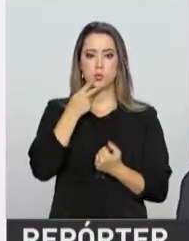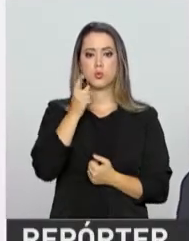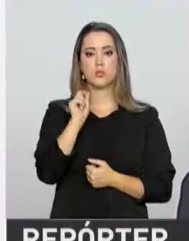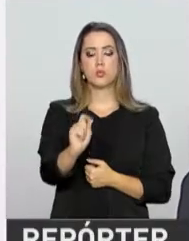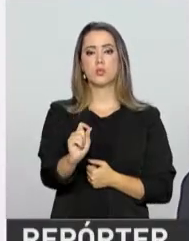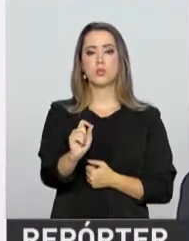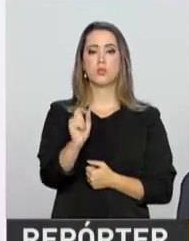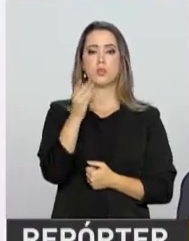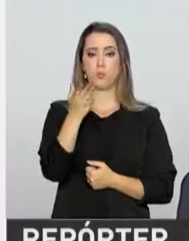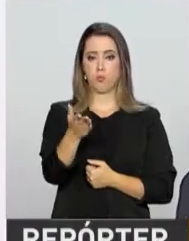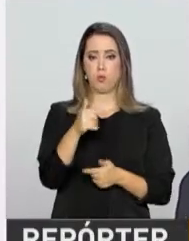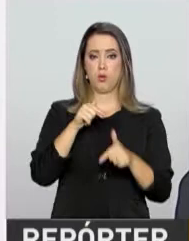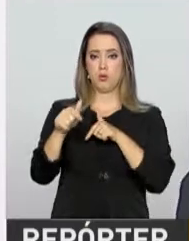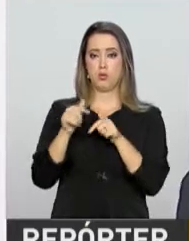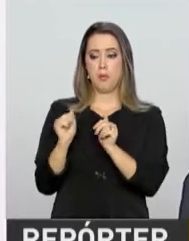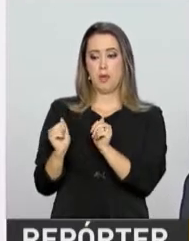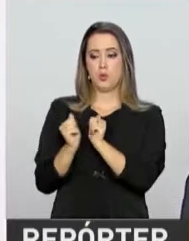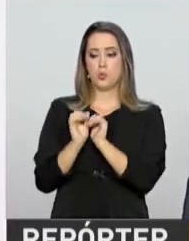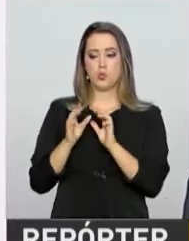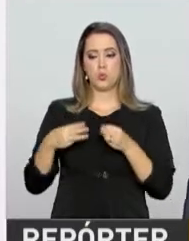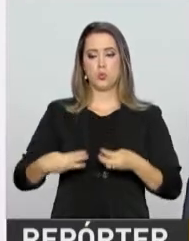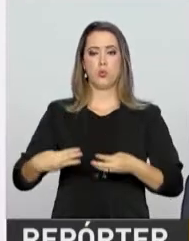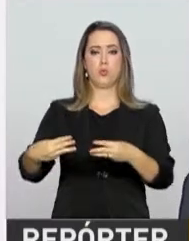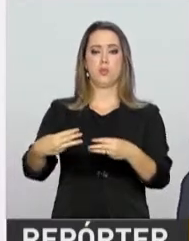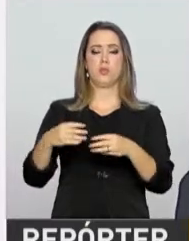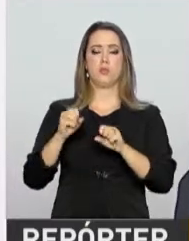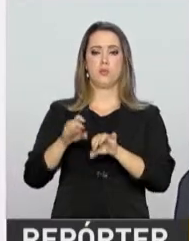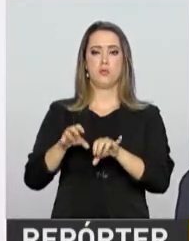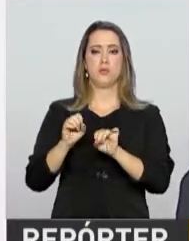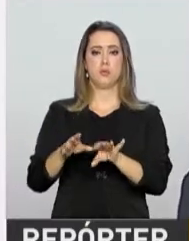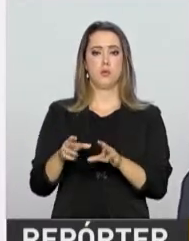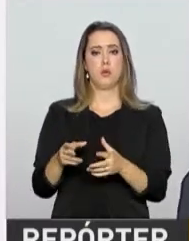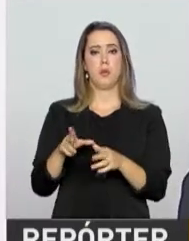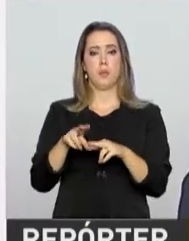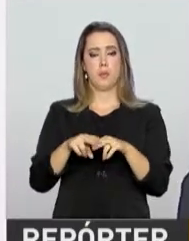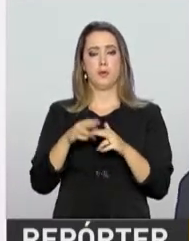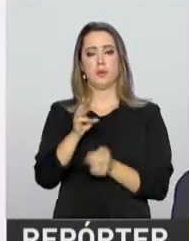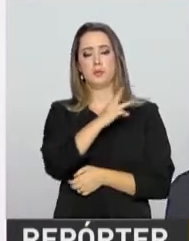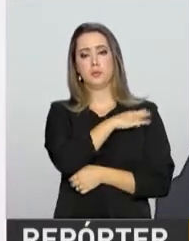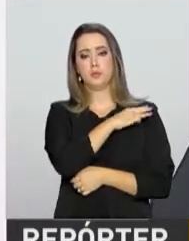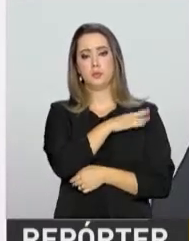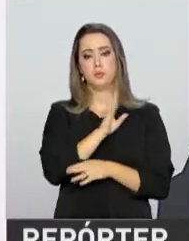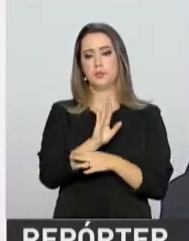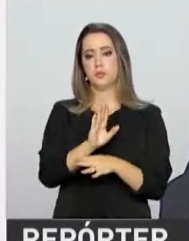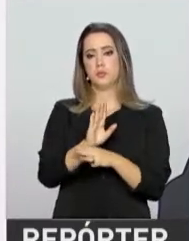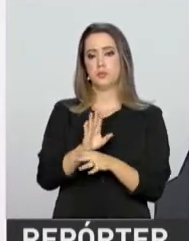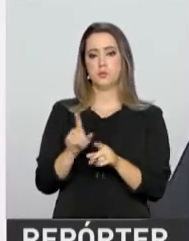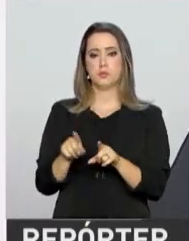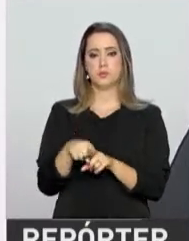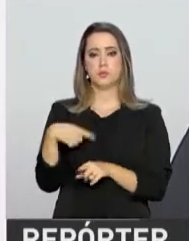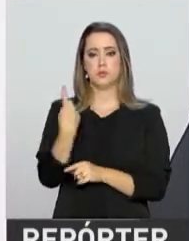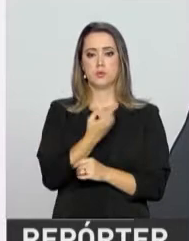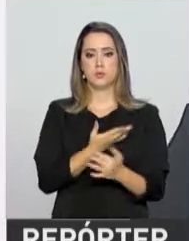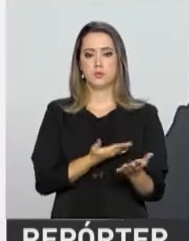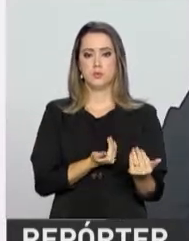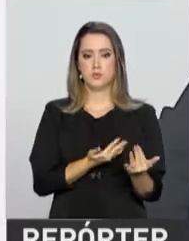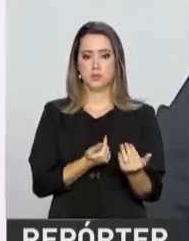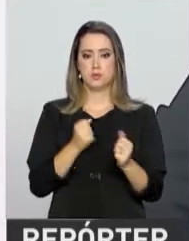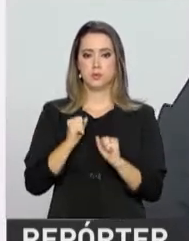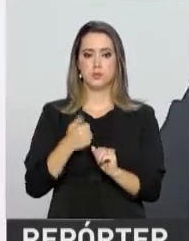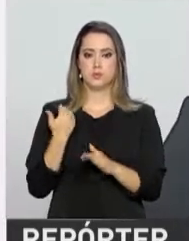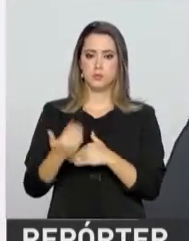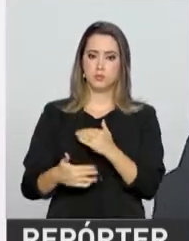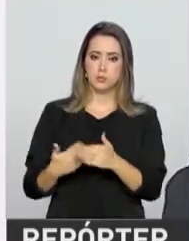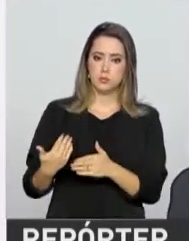vocês vêm realizando você com sua equipe em relação a si médio vai ajudar muito que os nossos jovens possam de